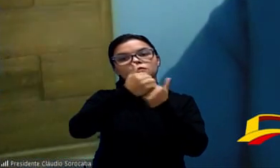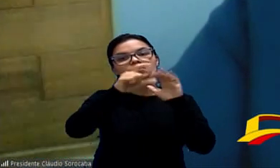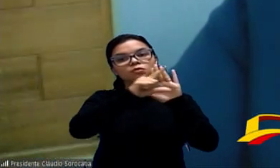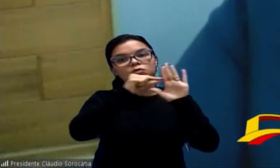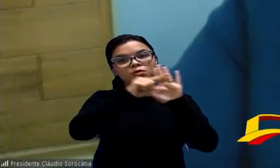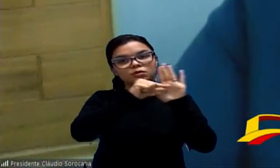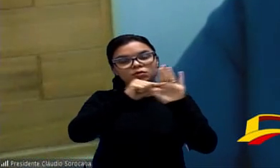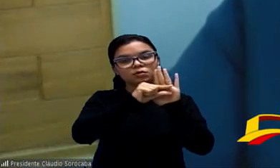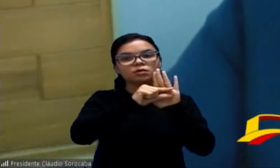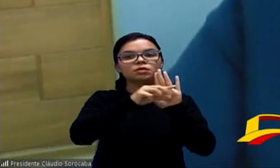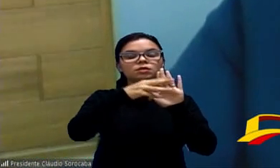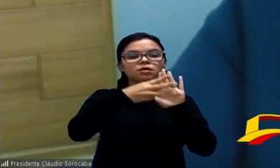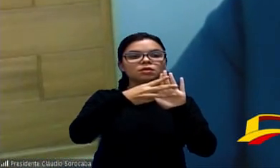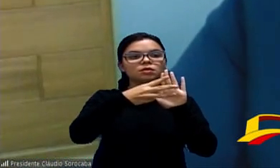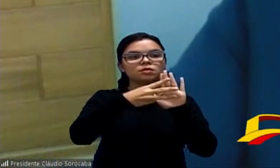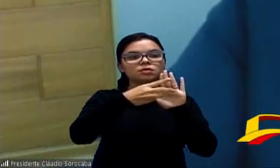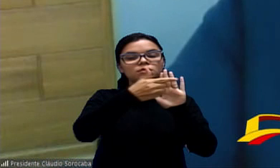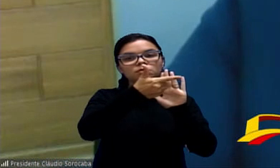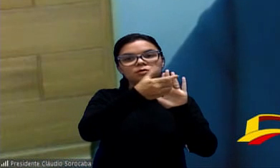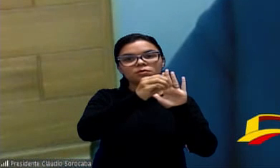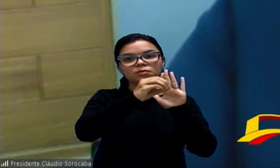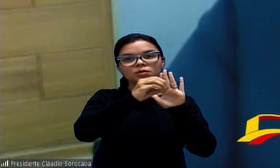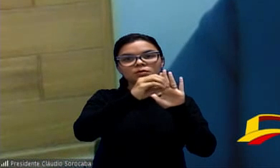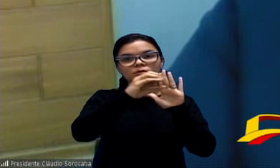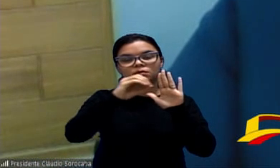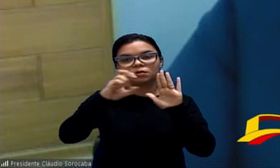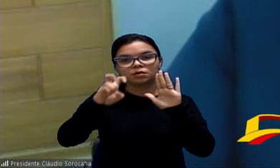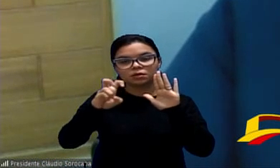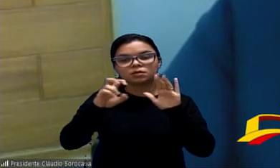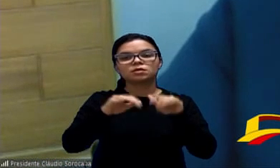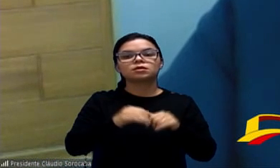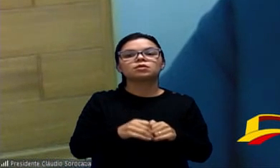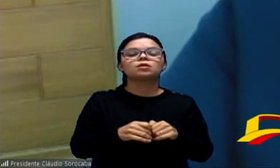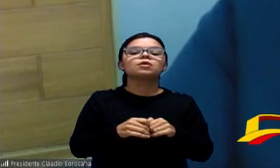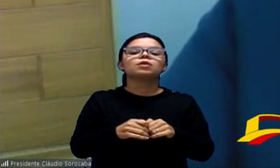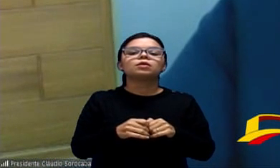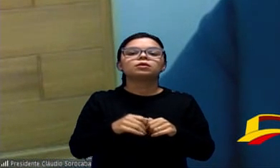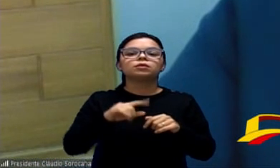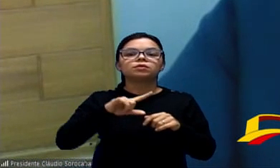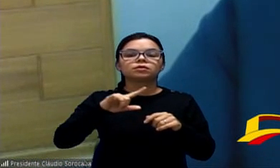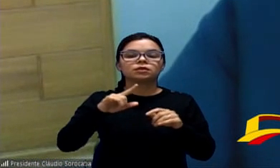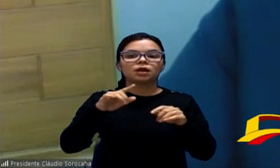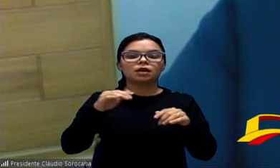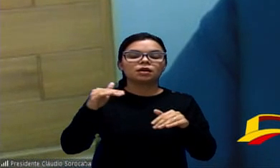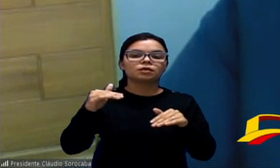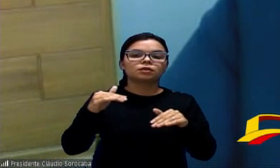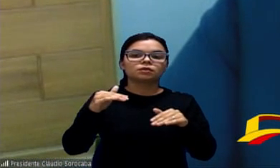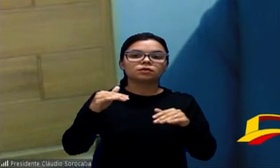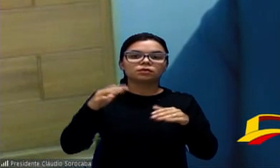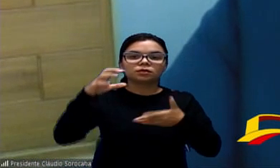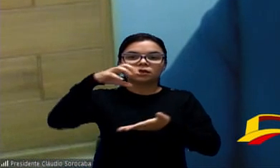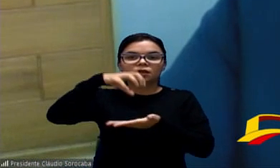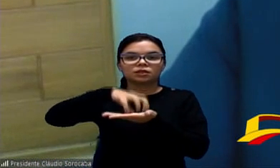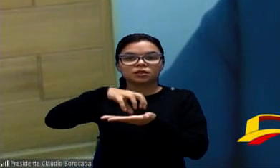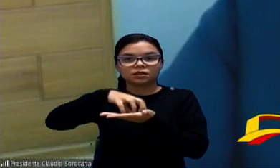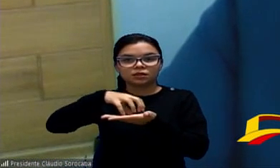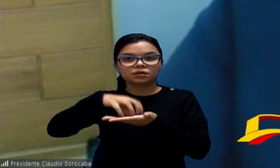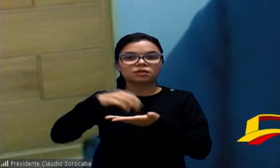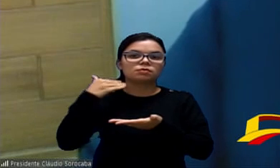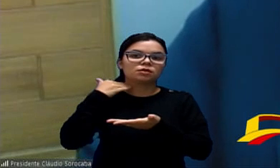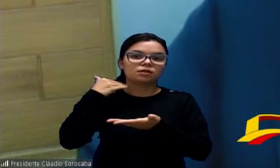7.391, de 3 de junho de 2005, que dispõe sobre a operação das agências bancárias no âmbito do município a